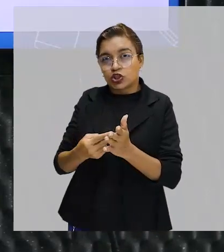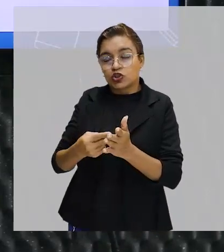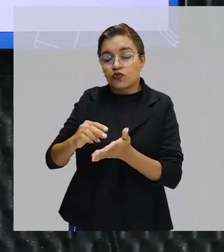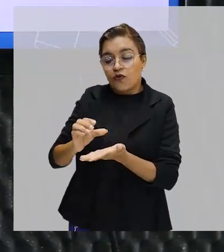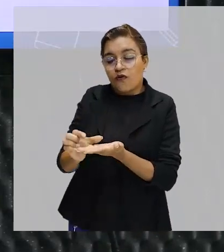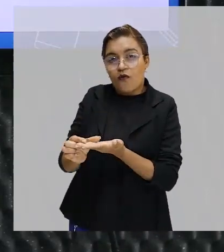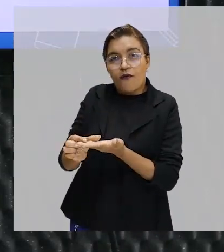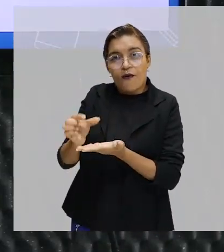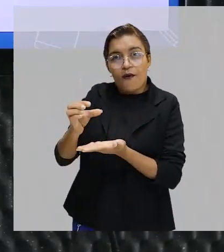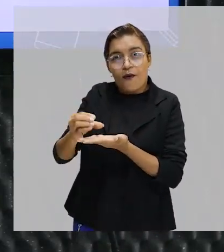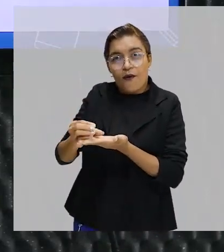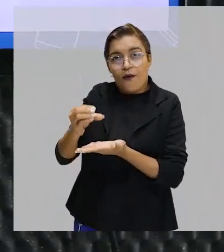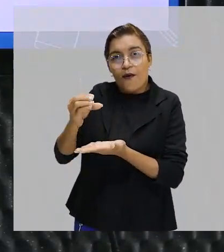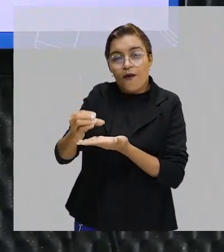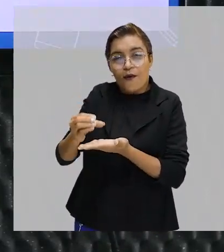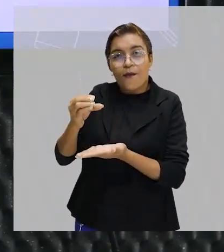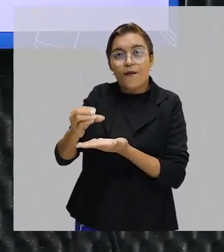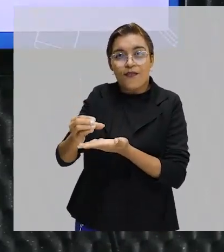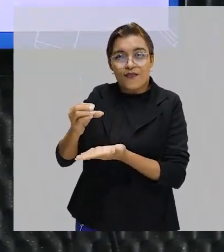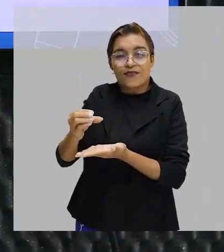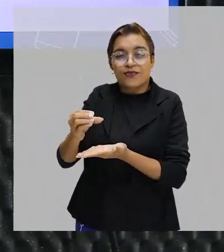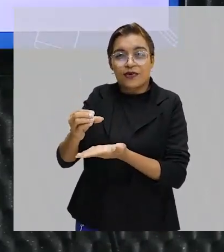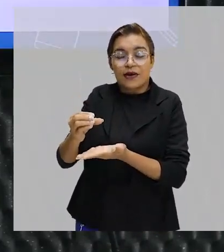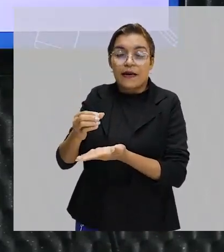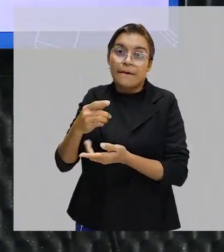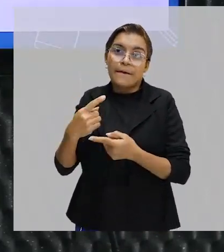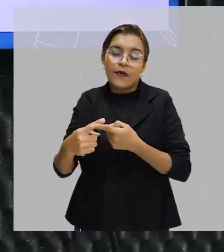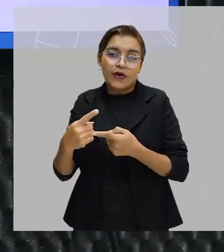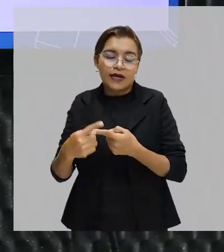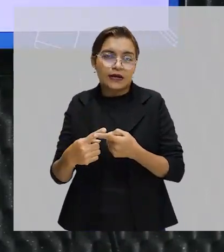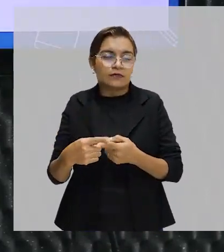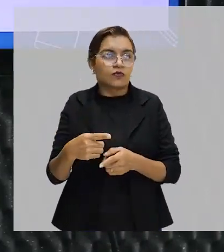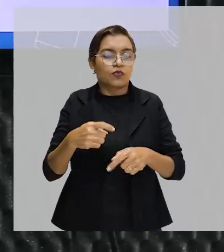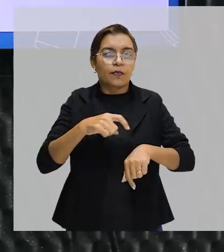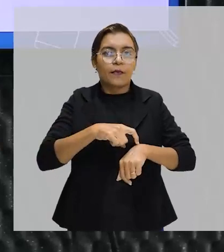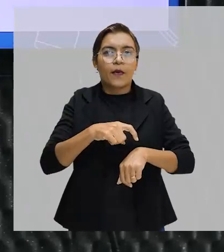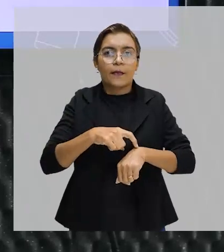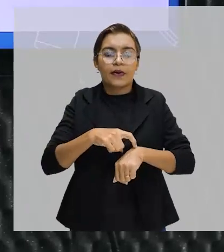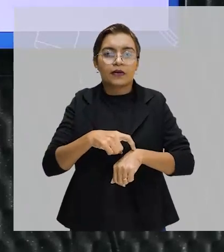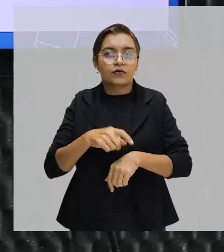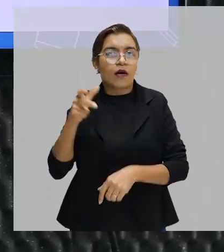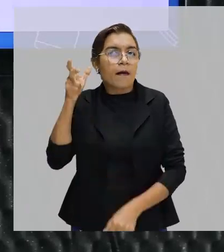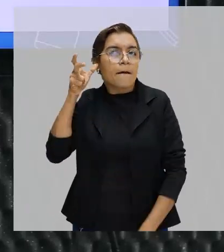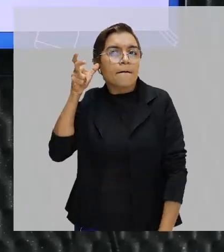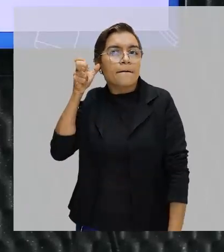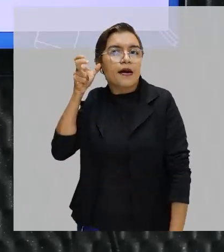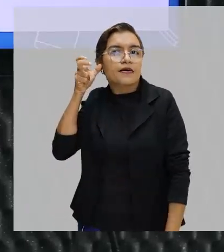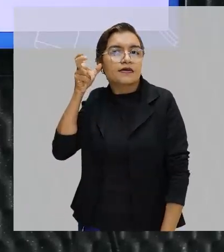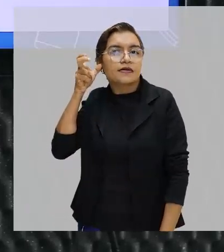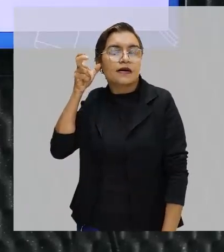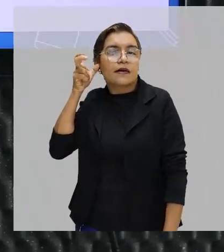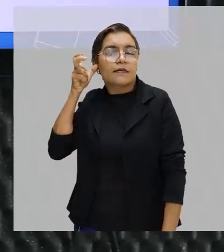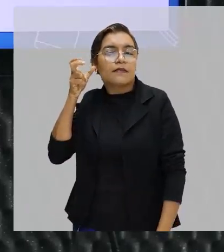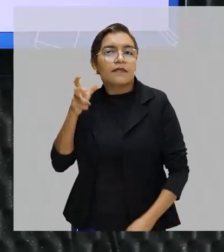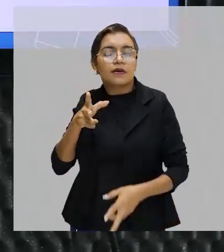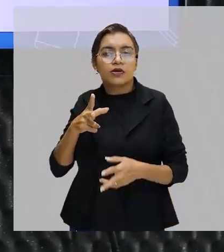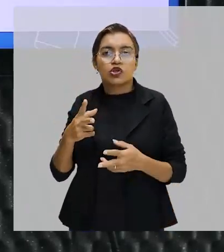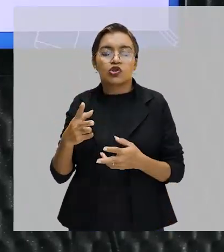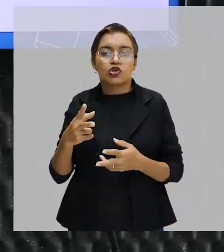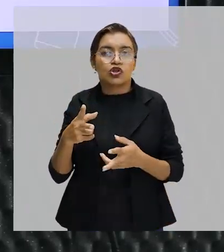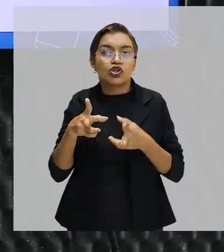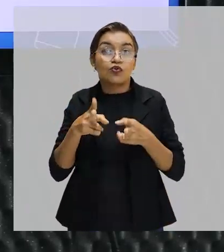ouvindo dá o mesmo som, né? Elas são homófonas. Por quê? Porque tem o mesmo som, mas